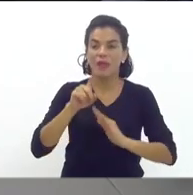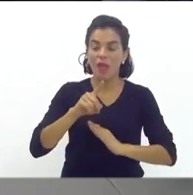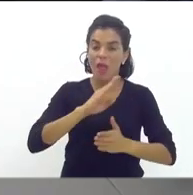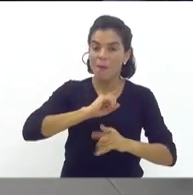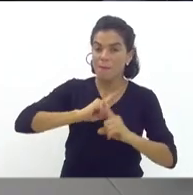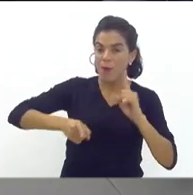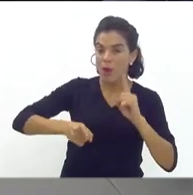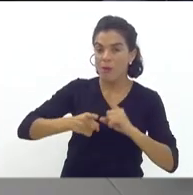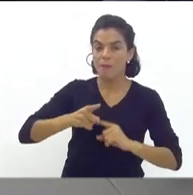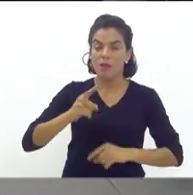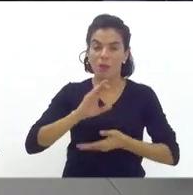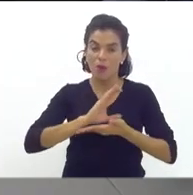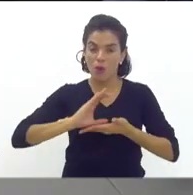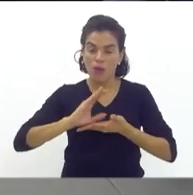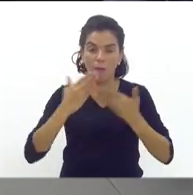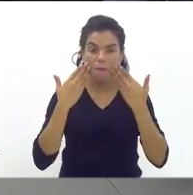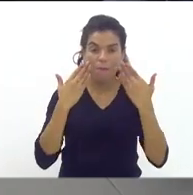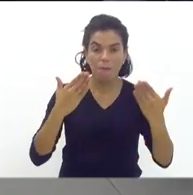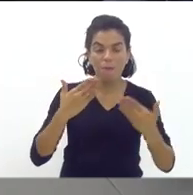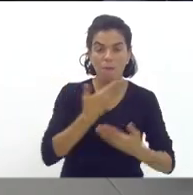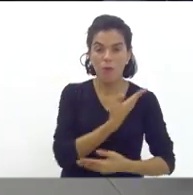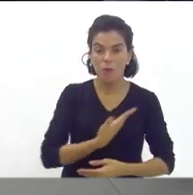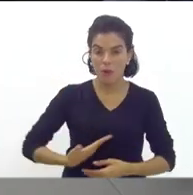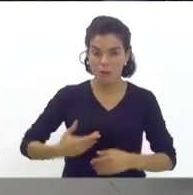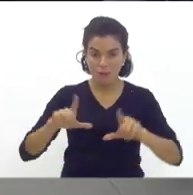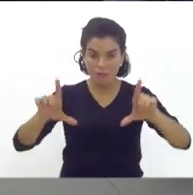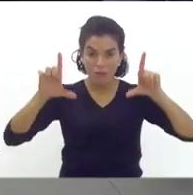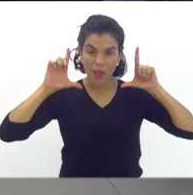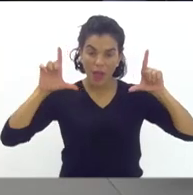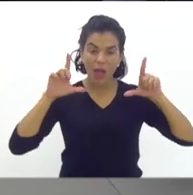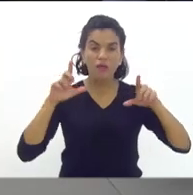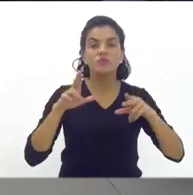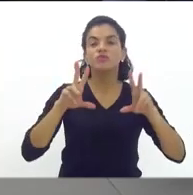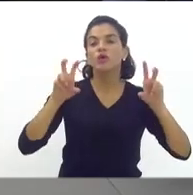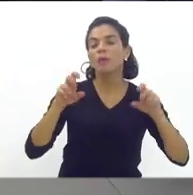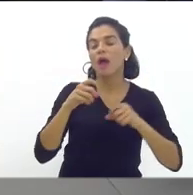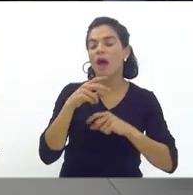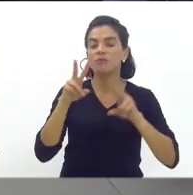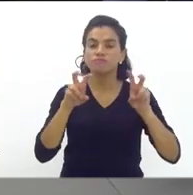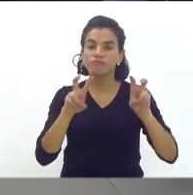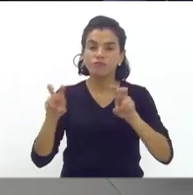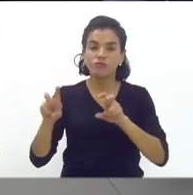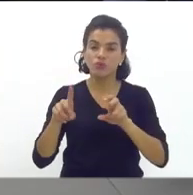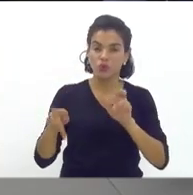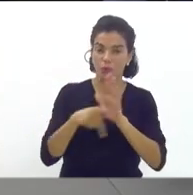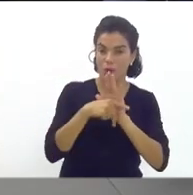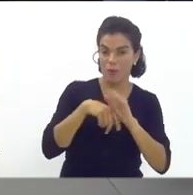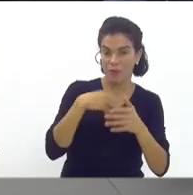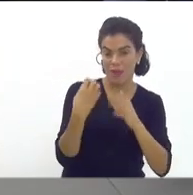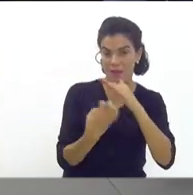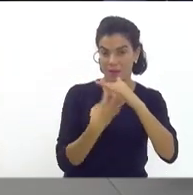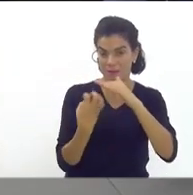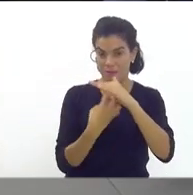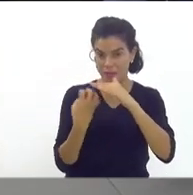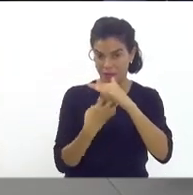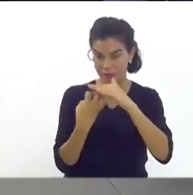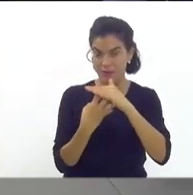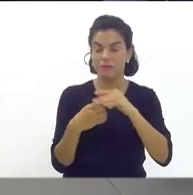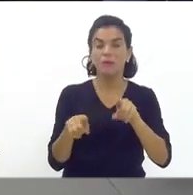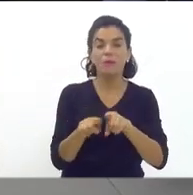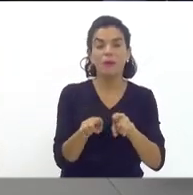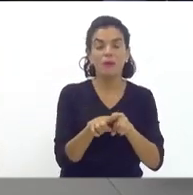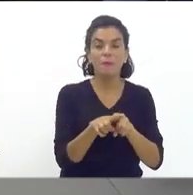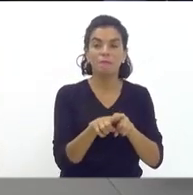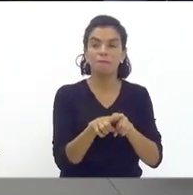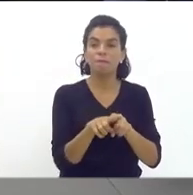vedado ao Conselheiro manifestasse publicamente salvo nas sessões de conselho diretor sobre assunto submetidos a genésia ou que pela sua natureza possa vir objeto de apreciação